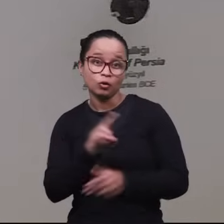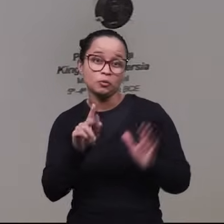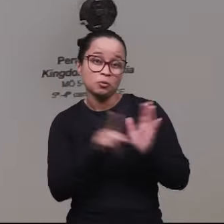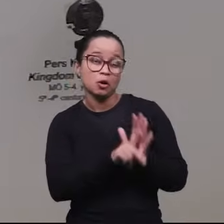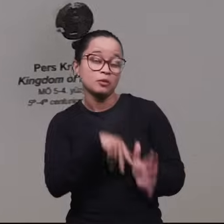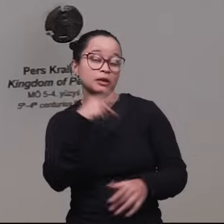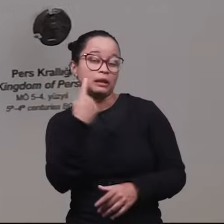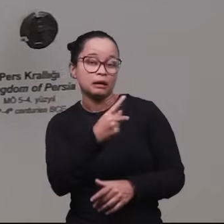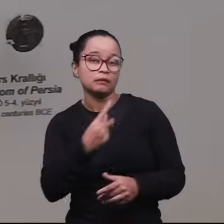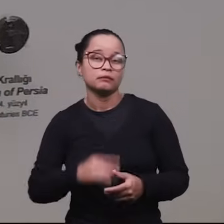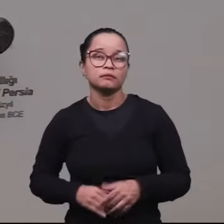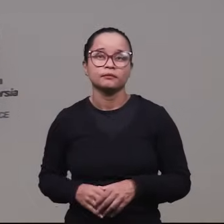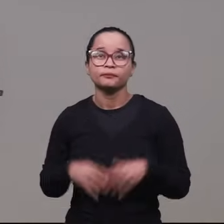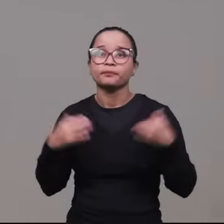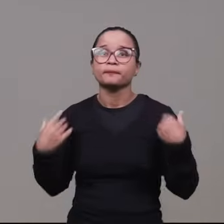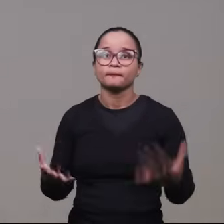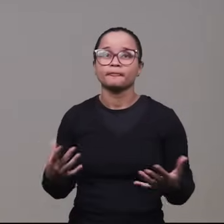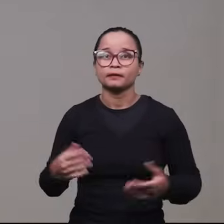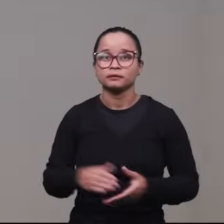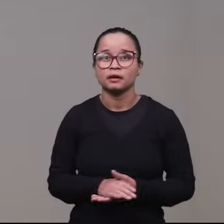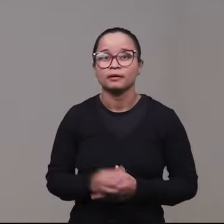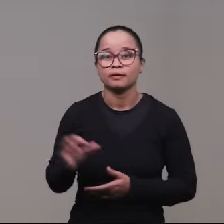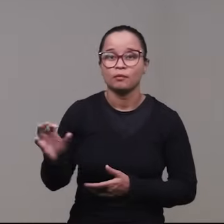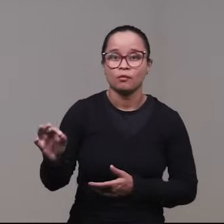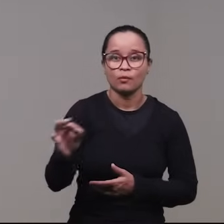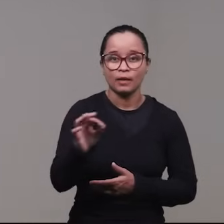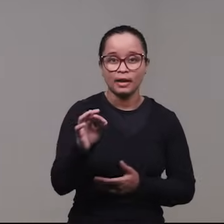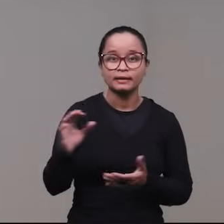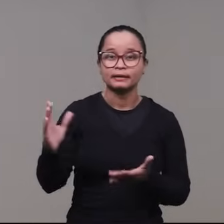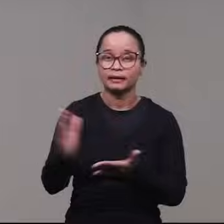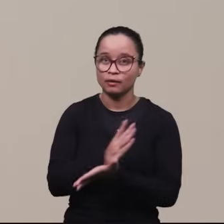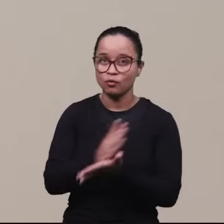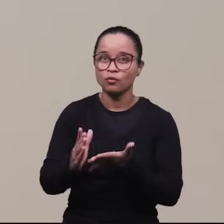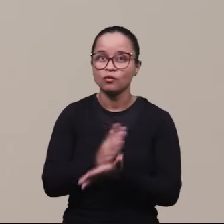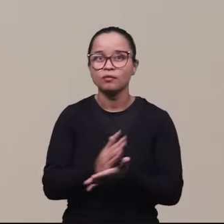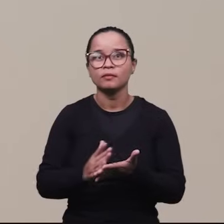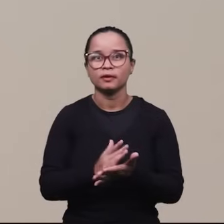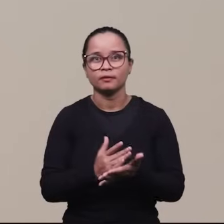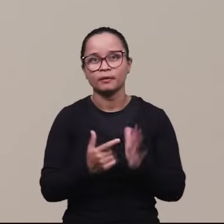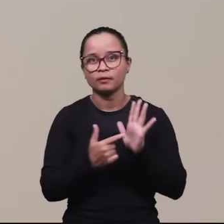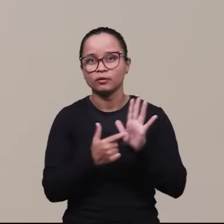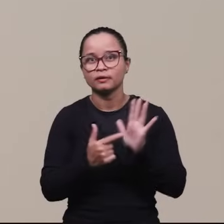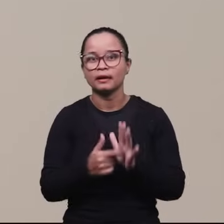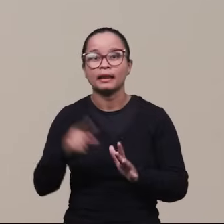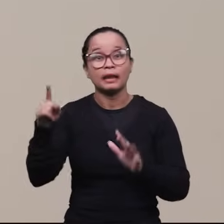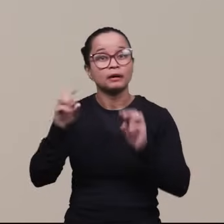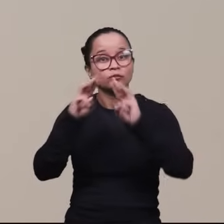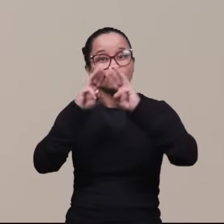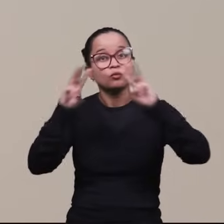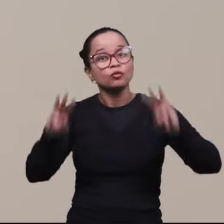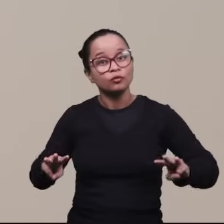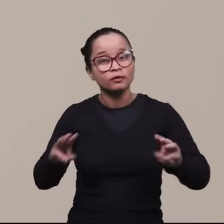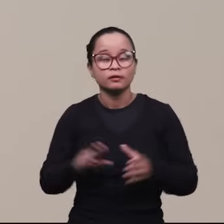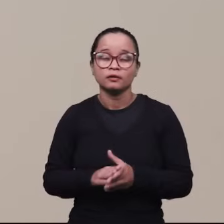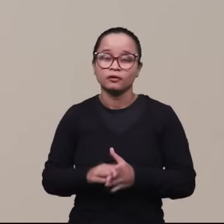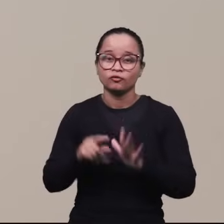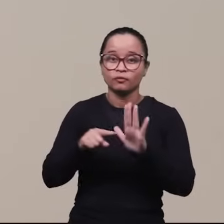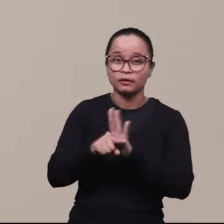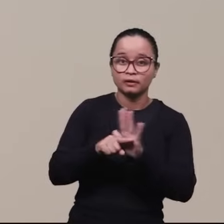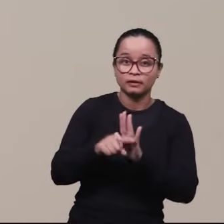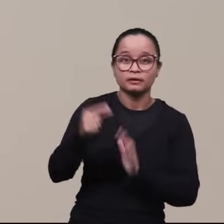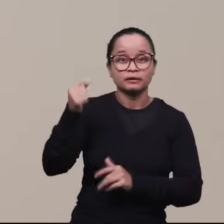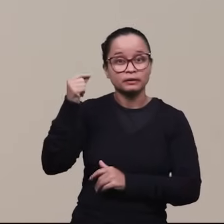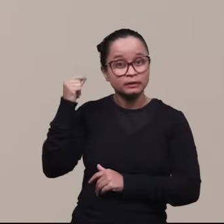Essas moedas têm alguns exemplares lá no Museu de Istambul, Museu de Arqueologia